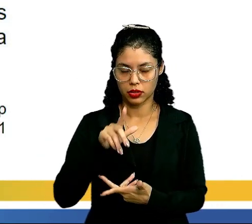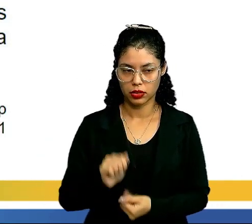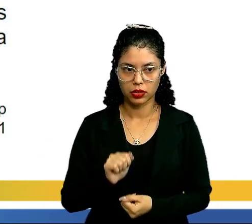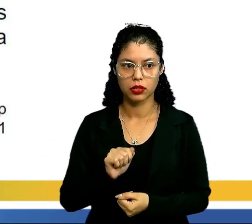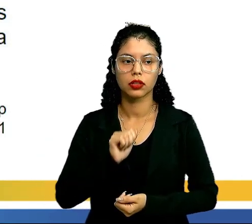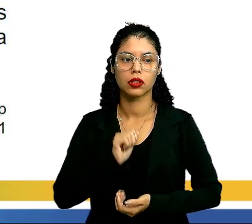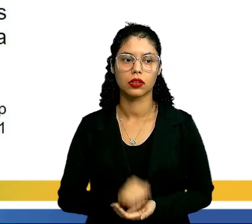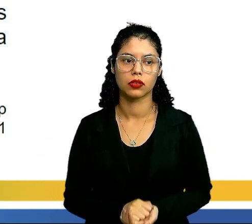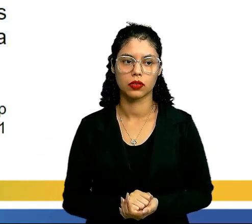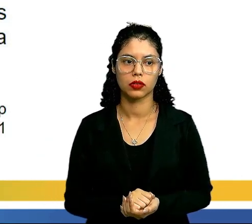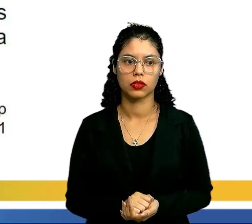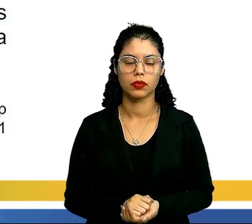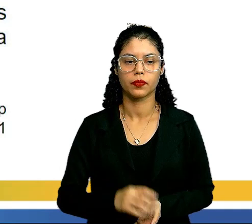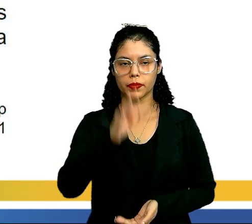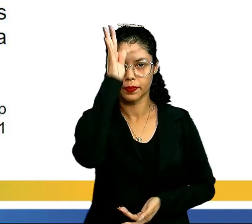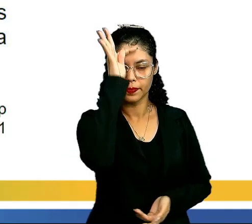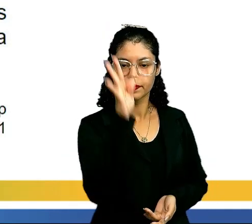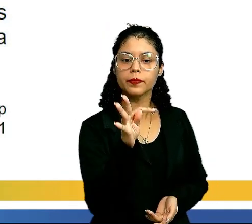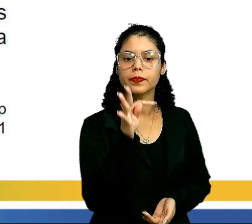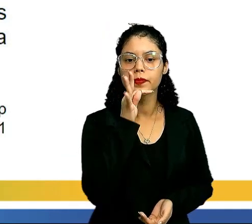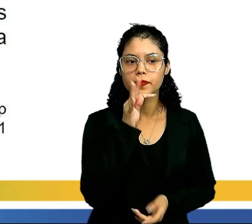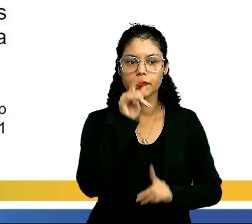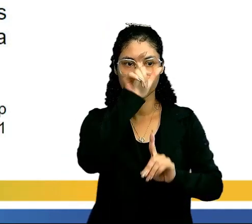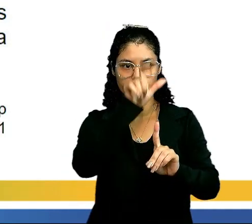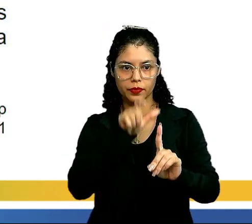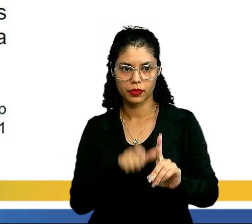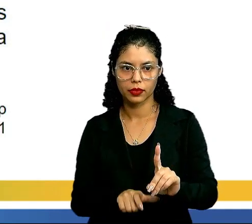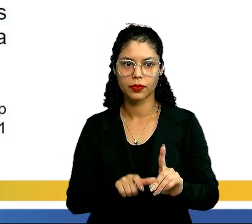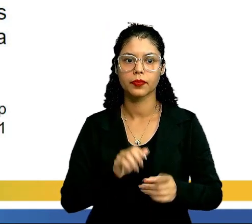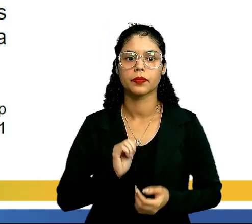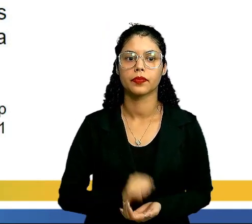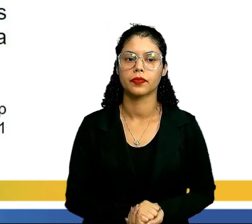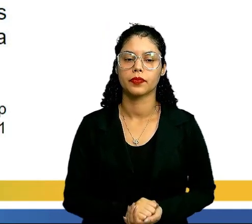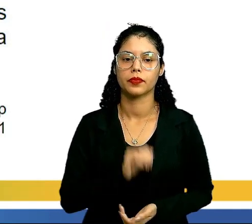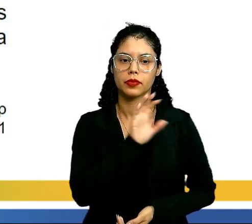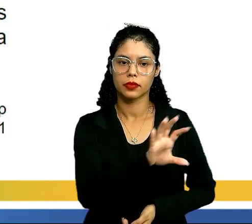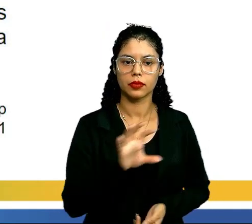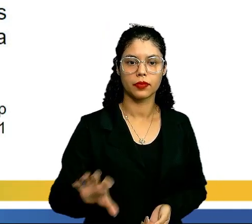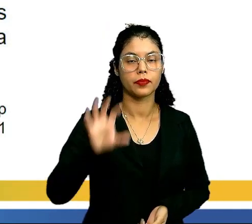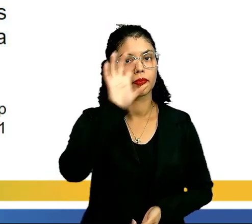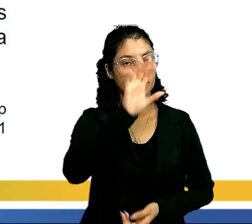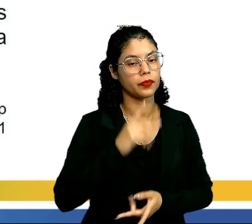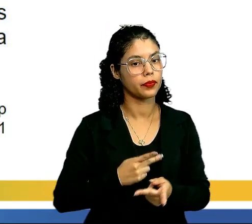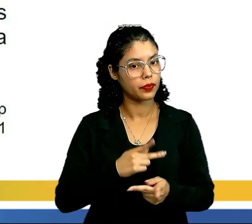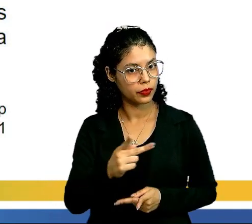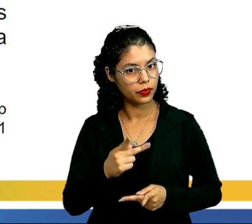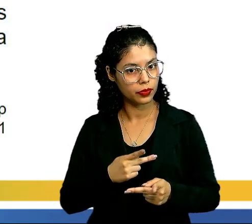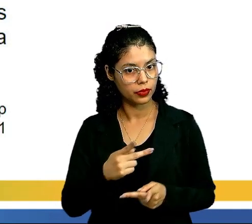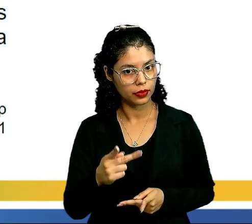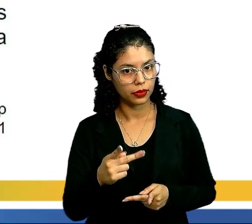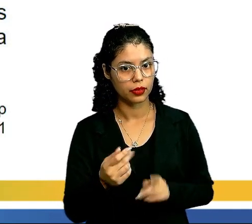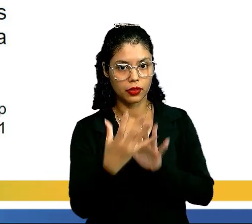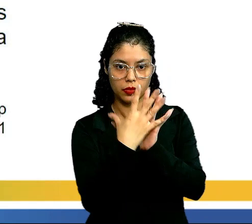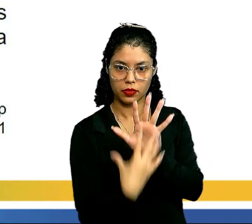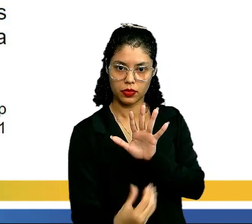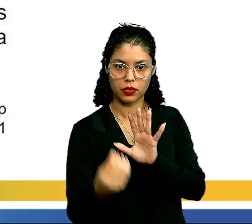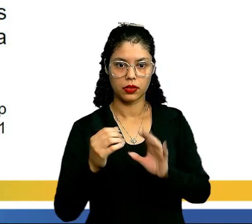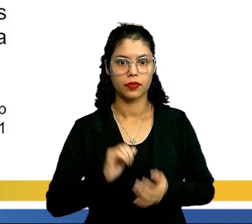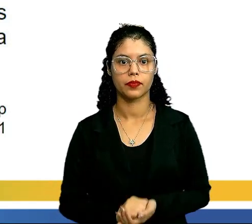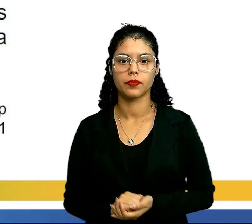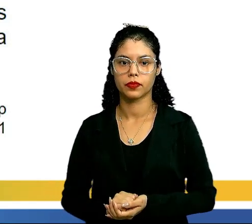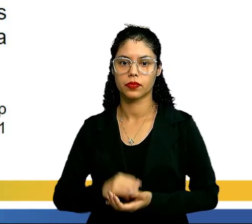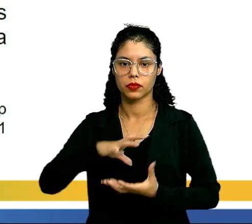dos diferentes estados do mundo têm sido tradicionalmente representadas por mapas